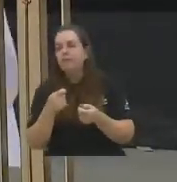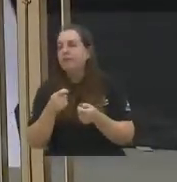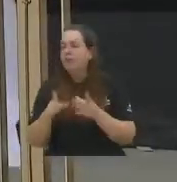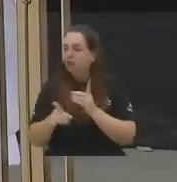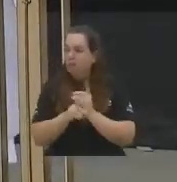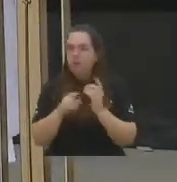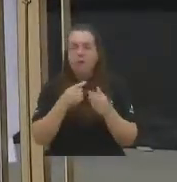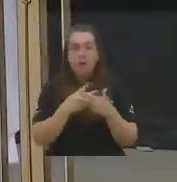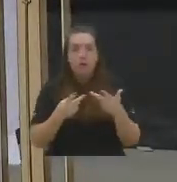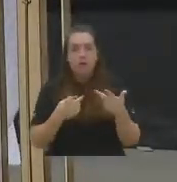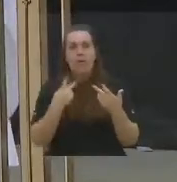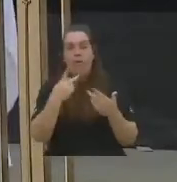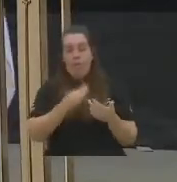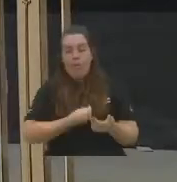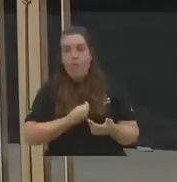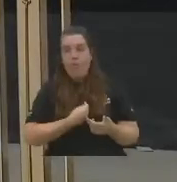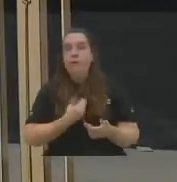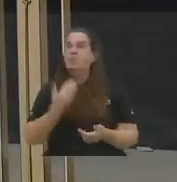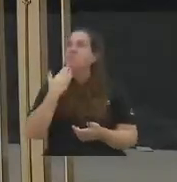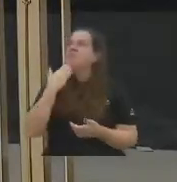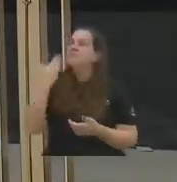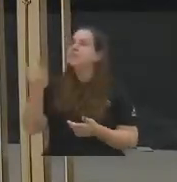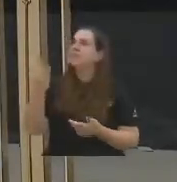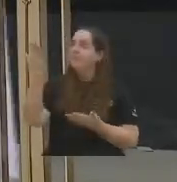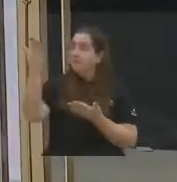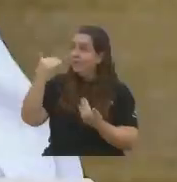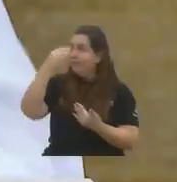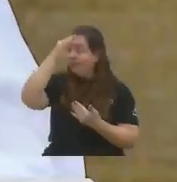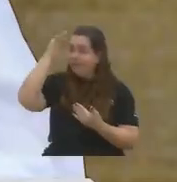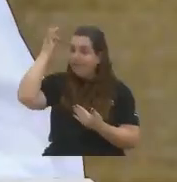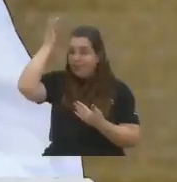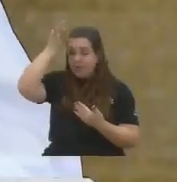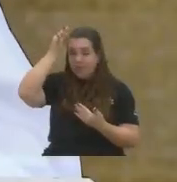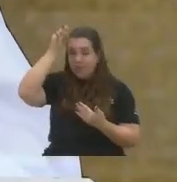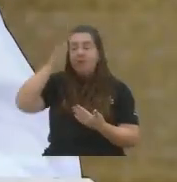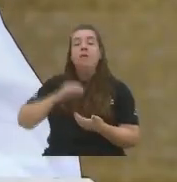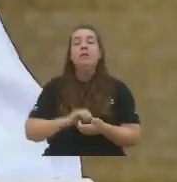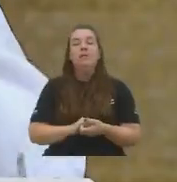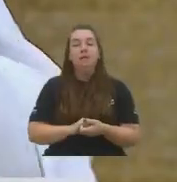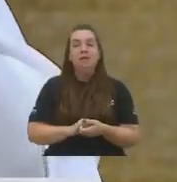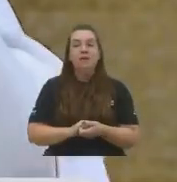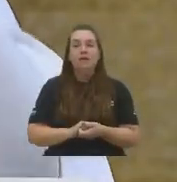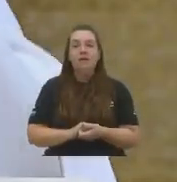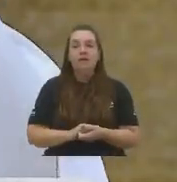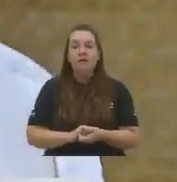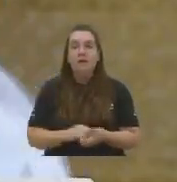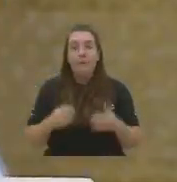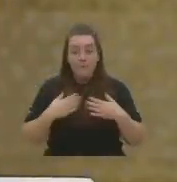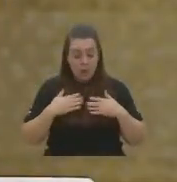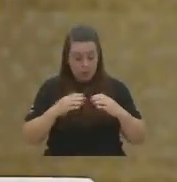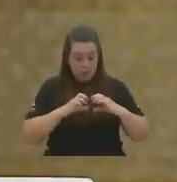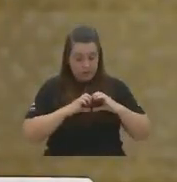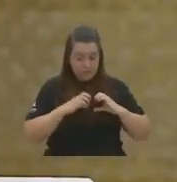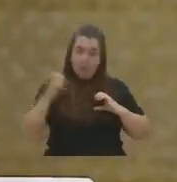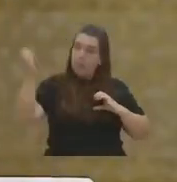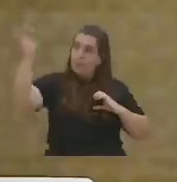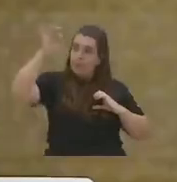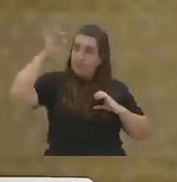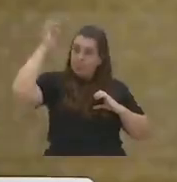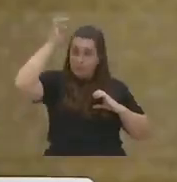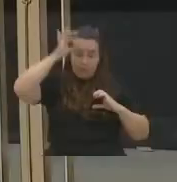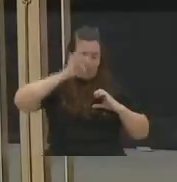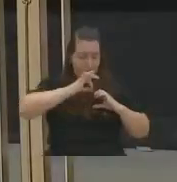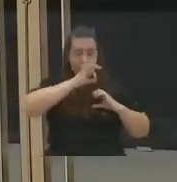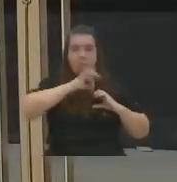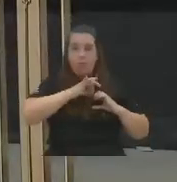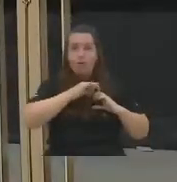outras coisas, peça: vinde Espírito Santo, encha o meu coração, oriente os